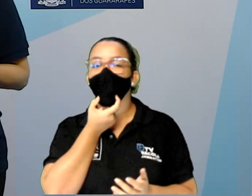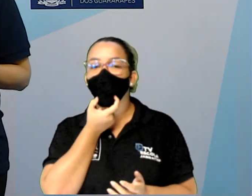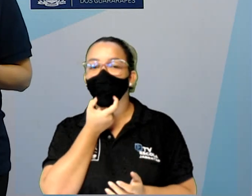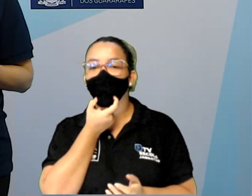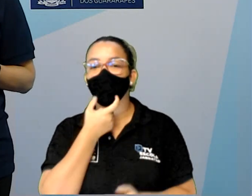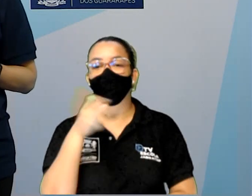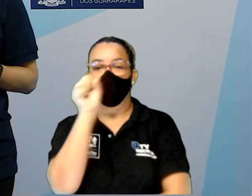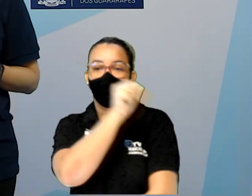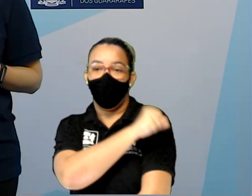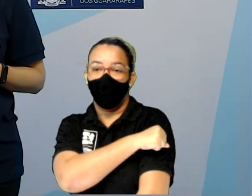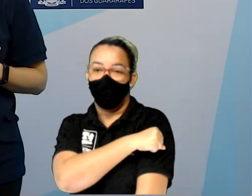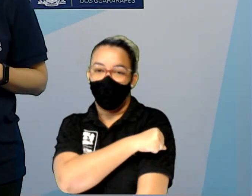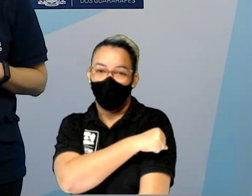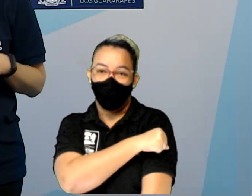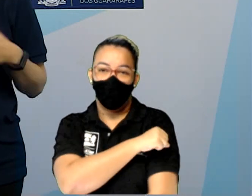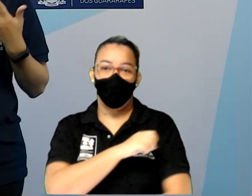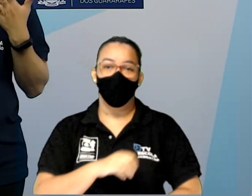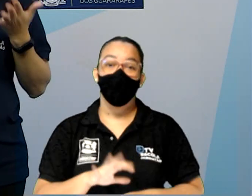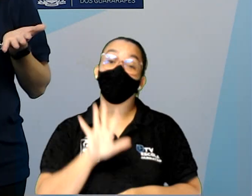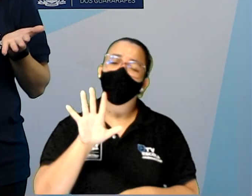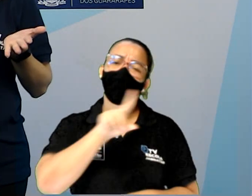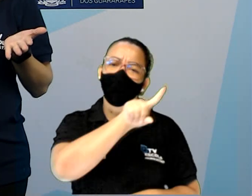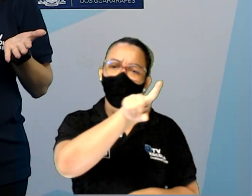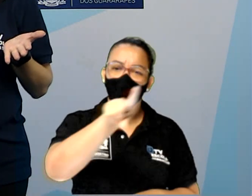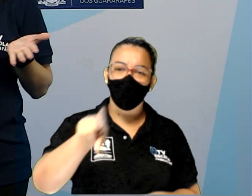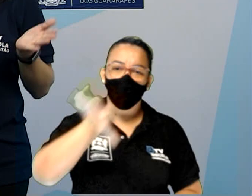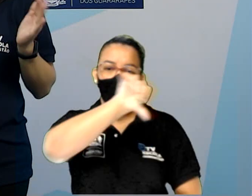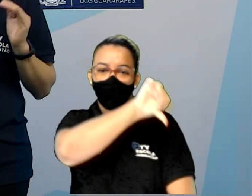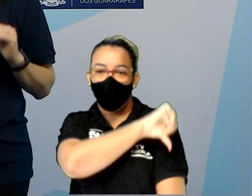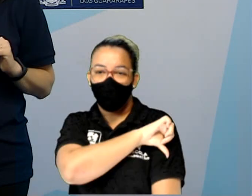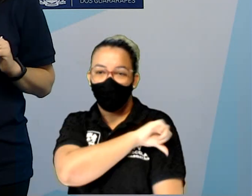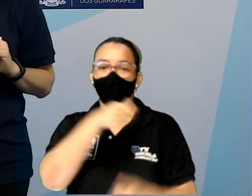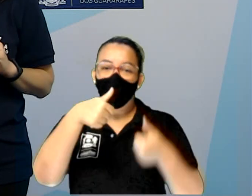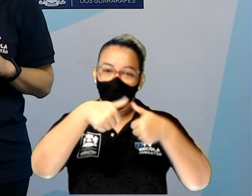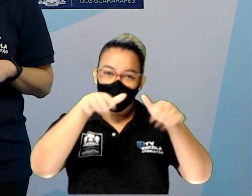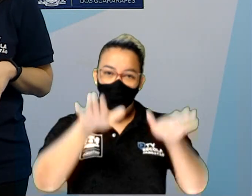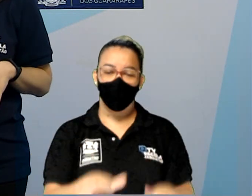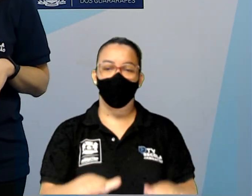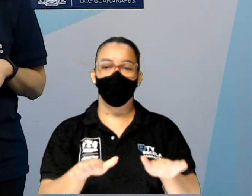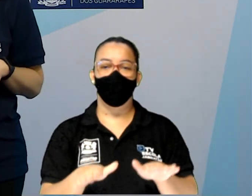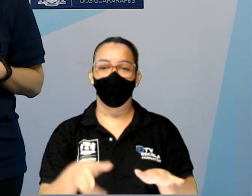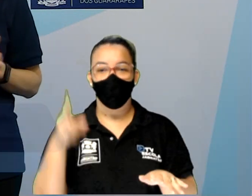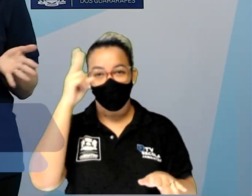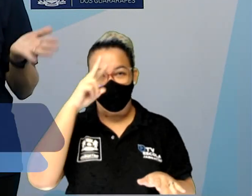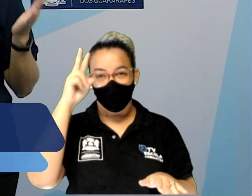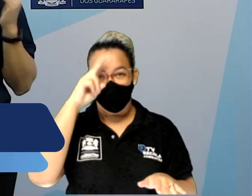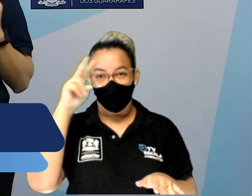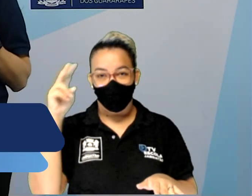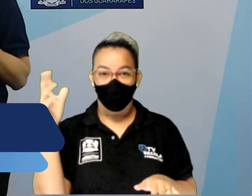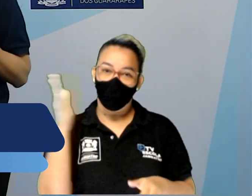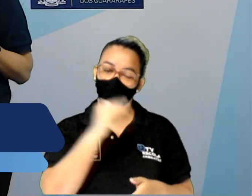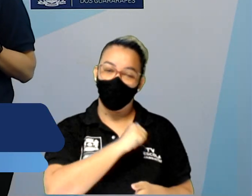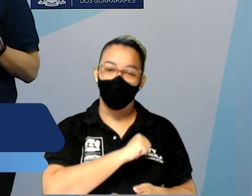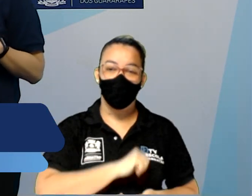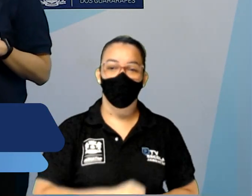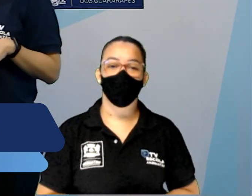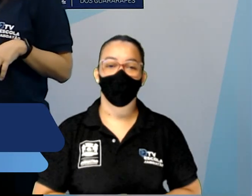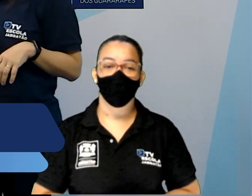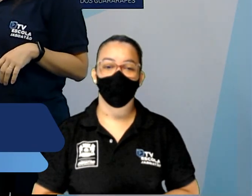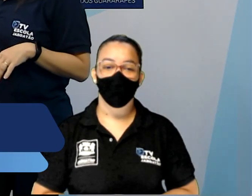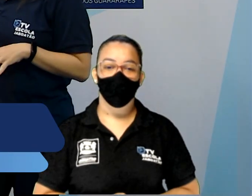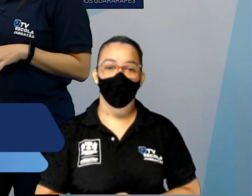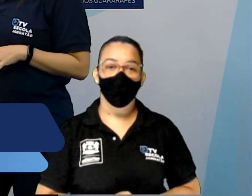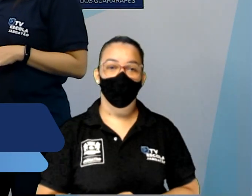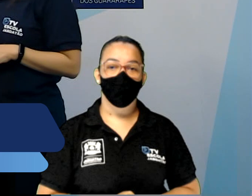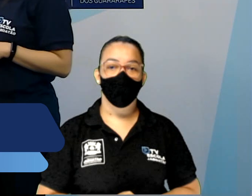os alunos do 8º ano. Mas vocês, alunos do 9º, permanecem aqui com a gente para revisar o assunto. Let's study!